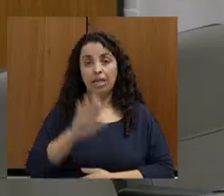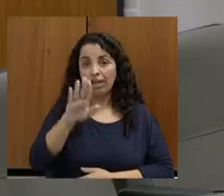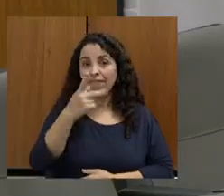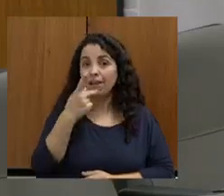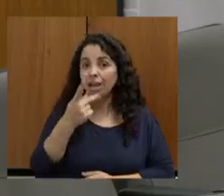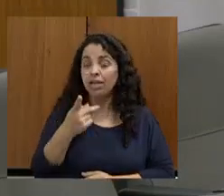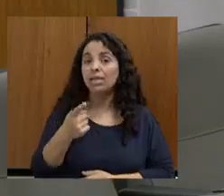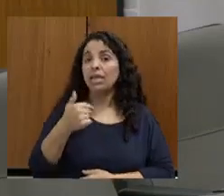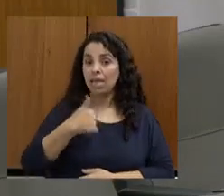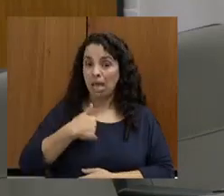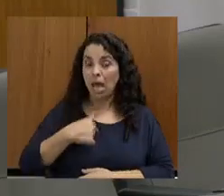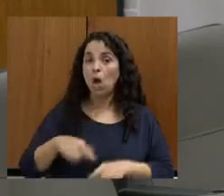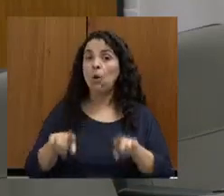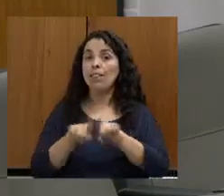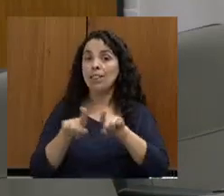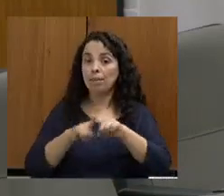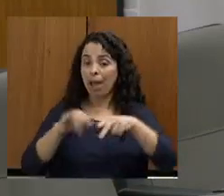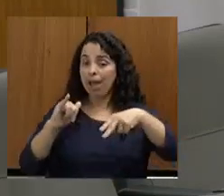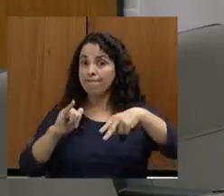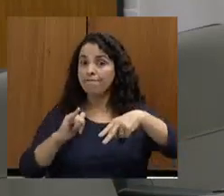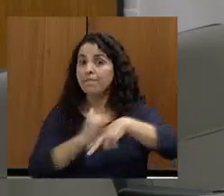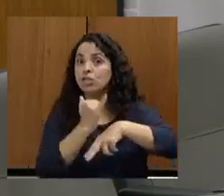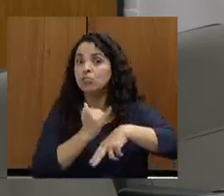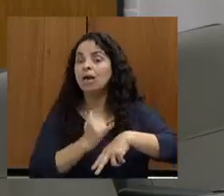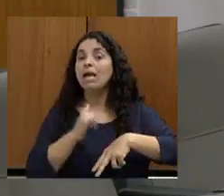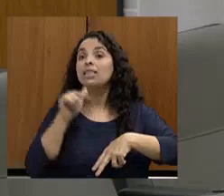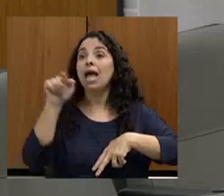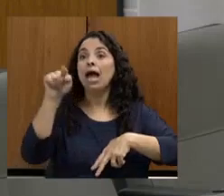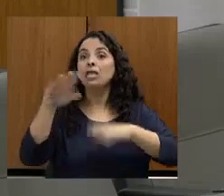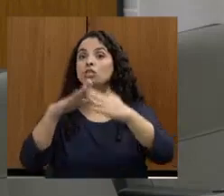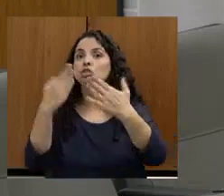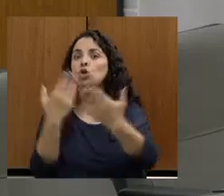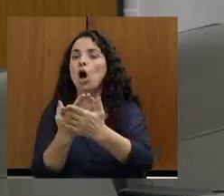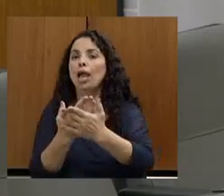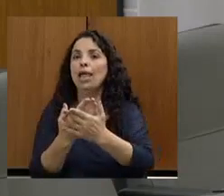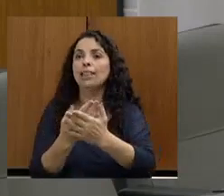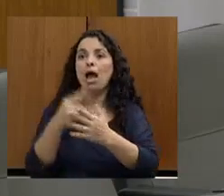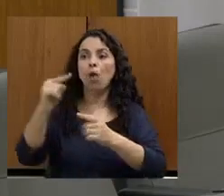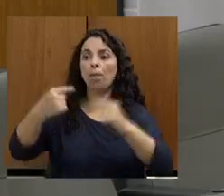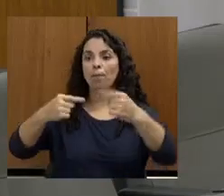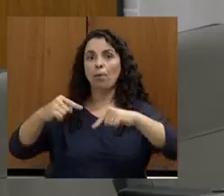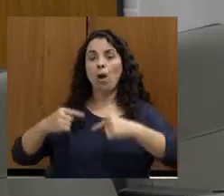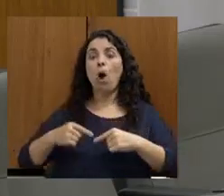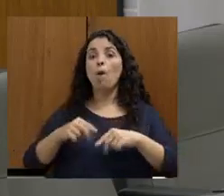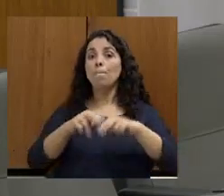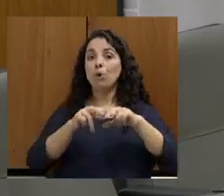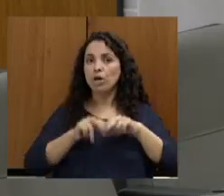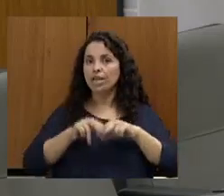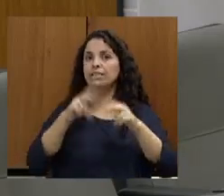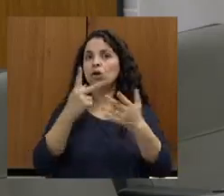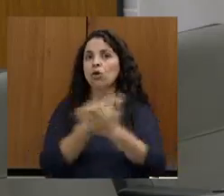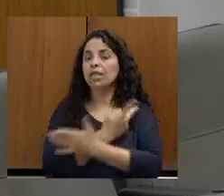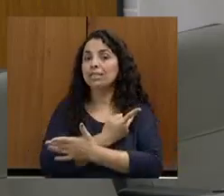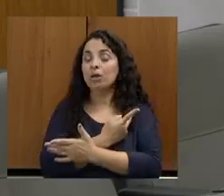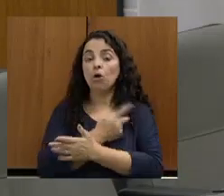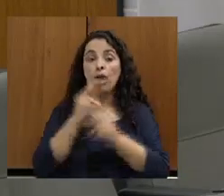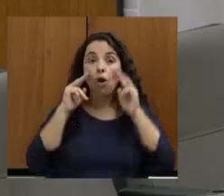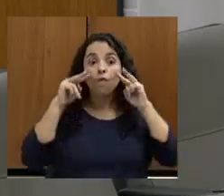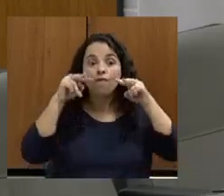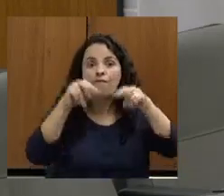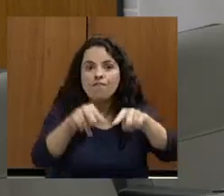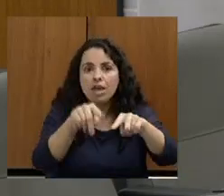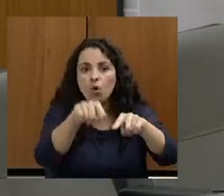vítima de perseguição da escola em razão dessa cuspida e escarrada que eu assisti.